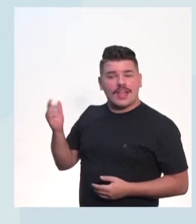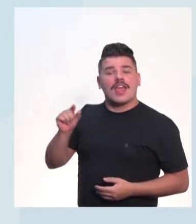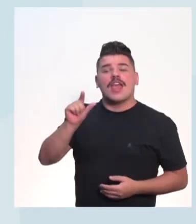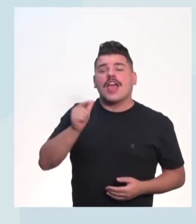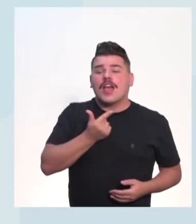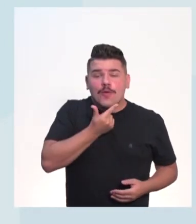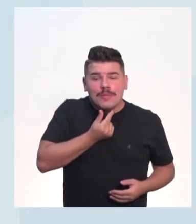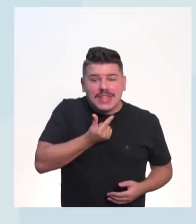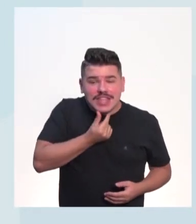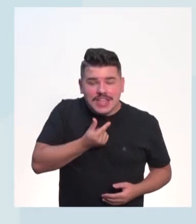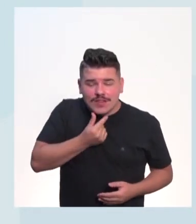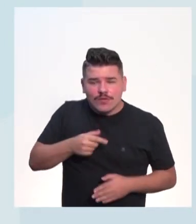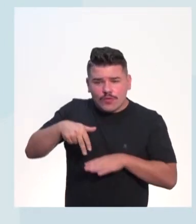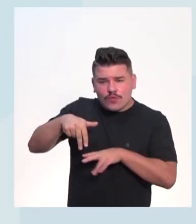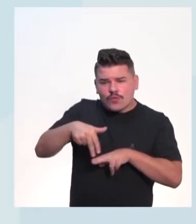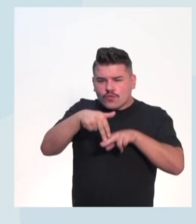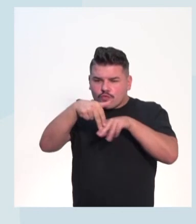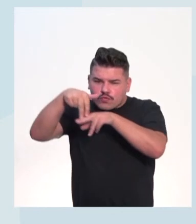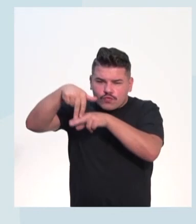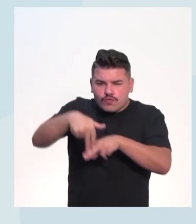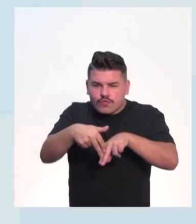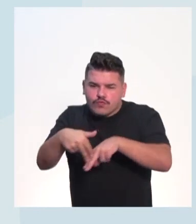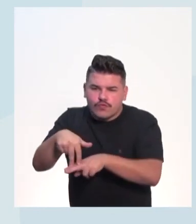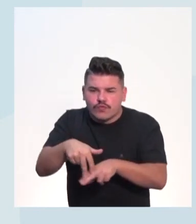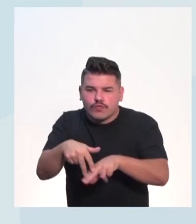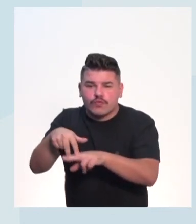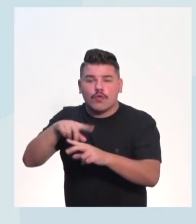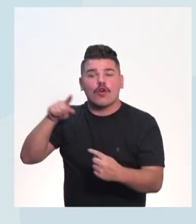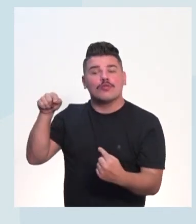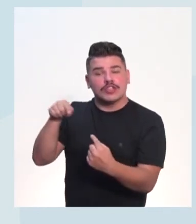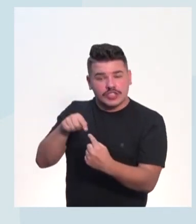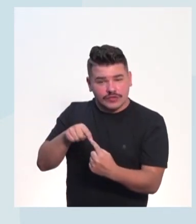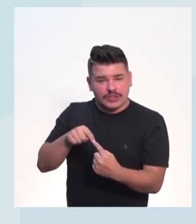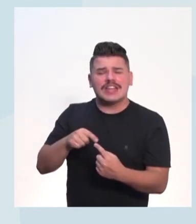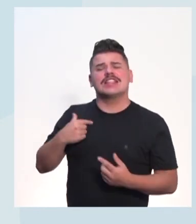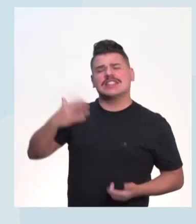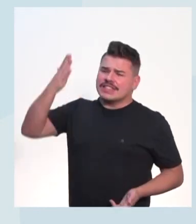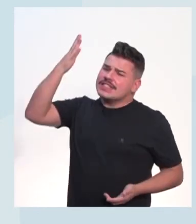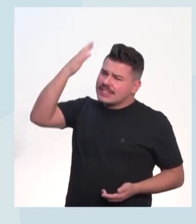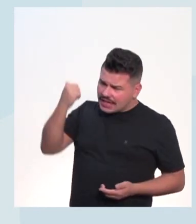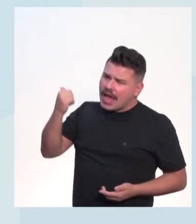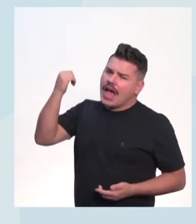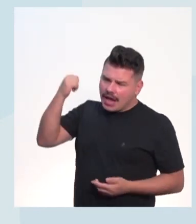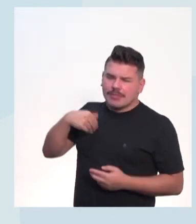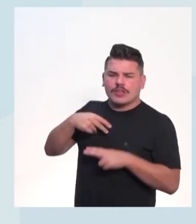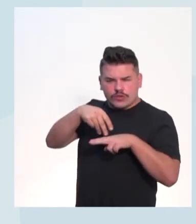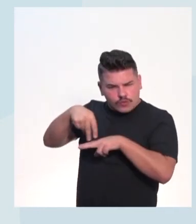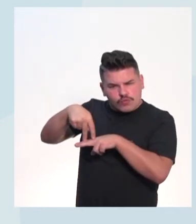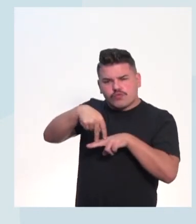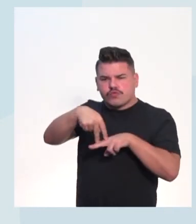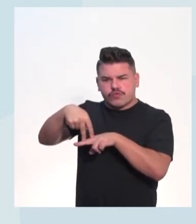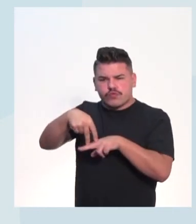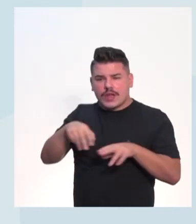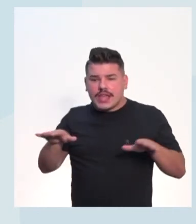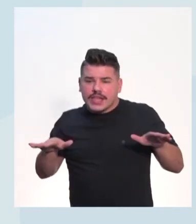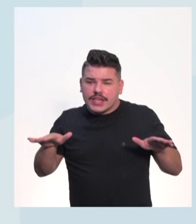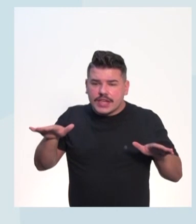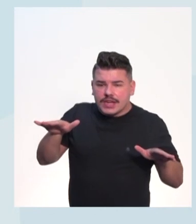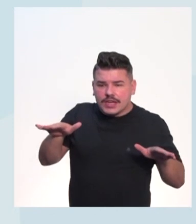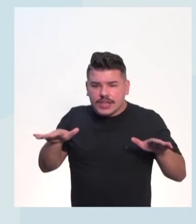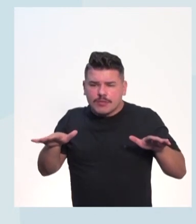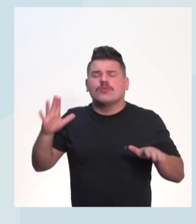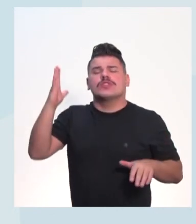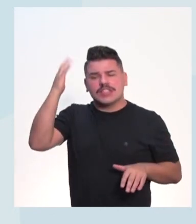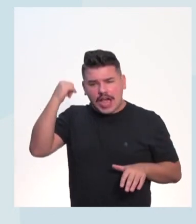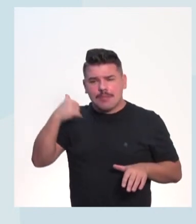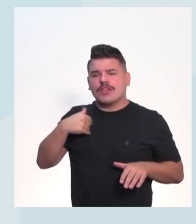que está querendo atingir um objetivo. Esse menino ele já sabe andar de skate, ele sabe se equilibrar, ele sabe andar para